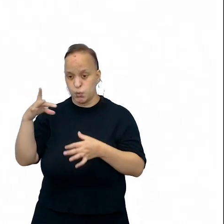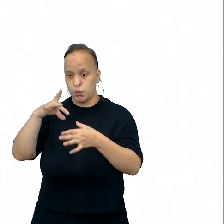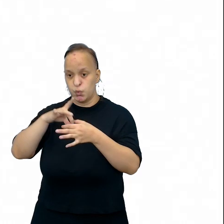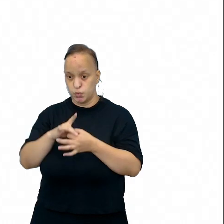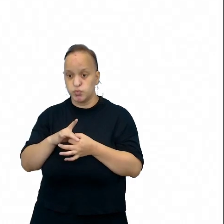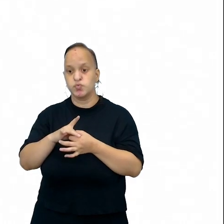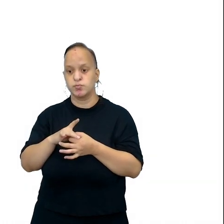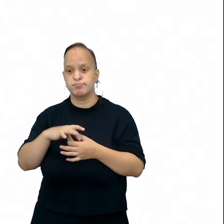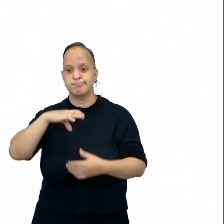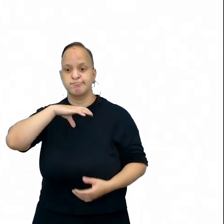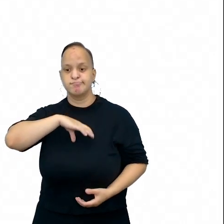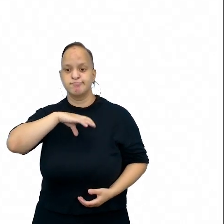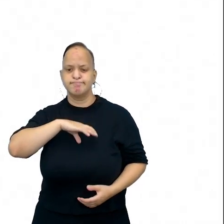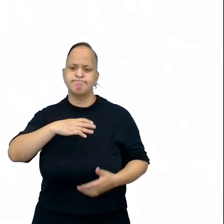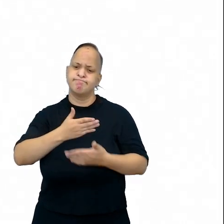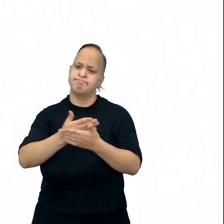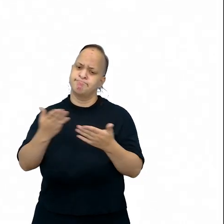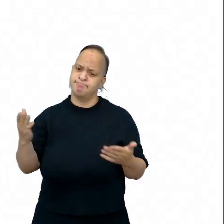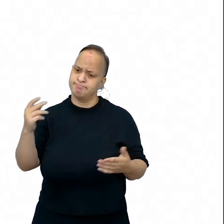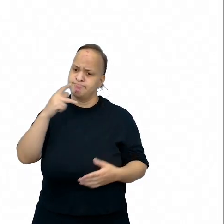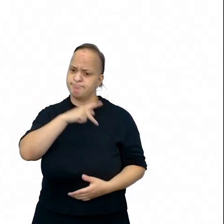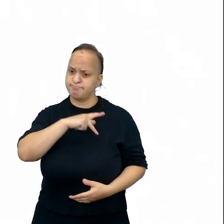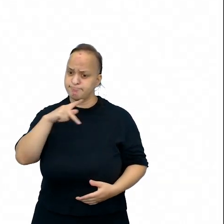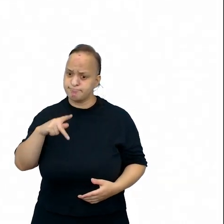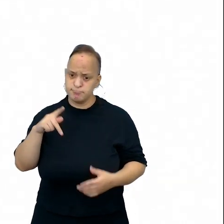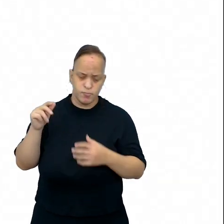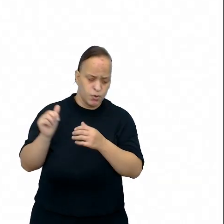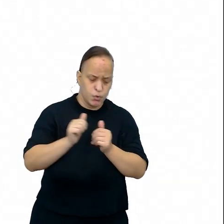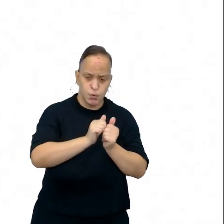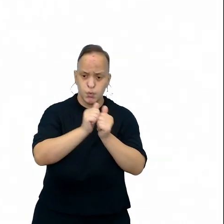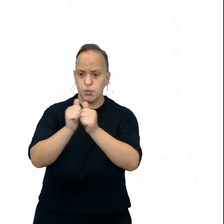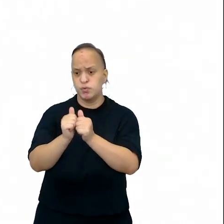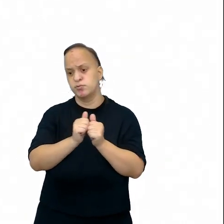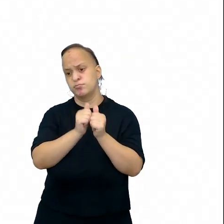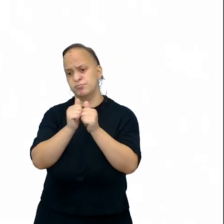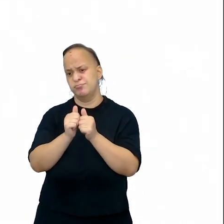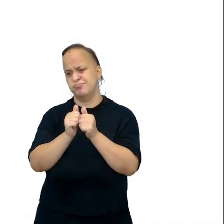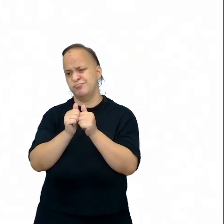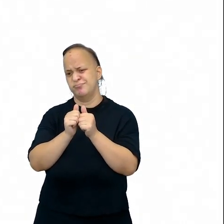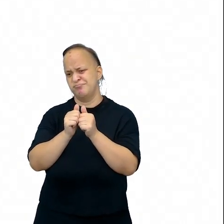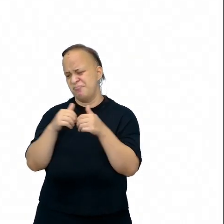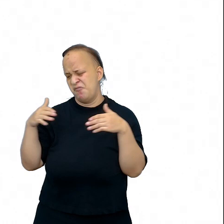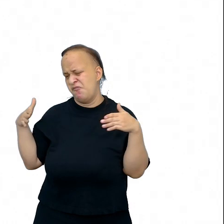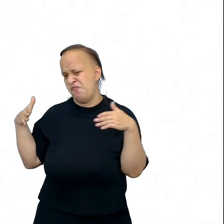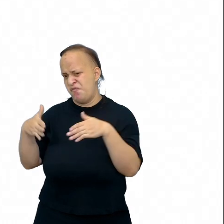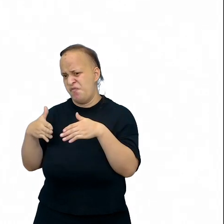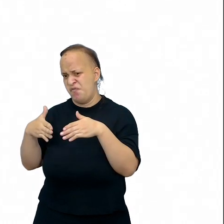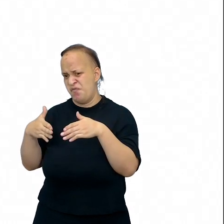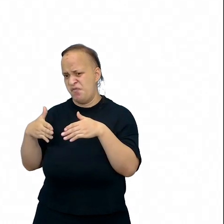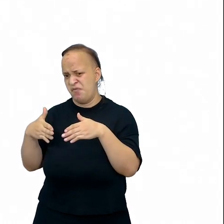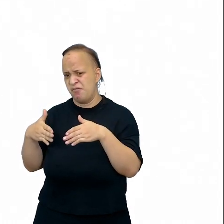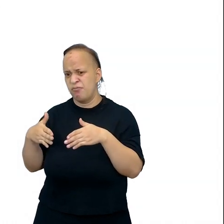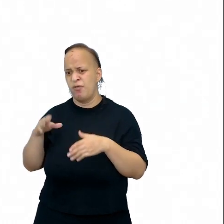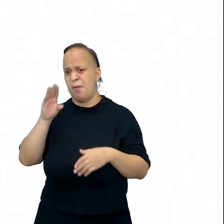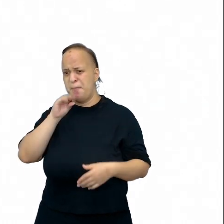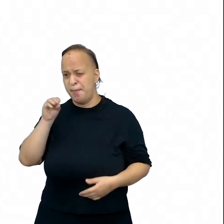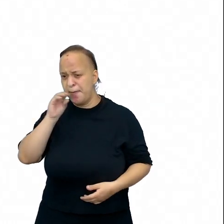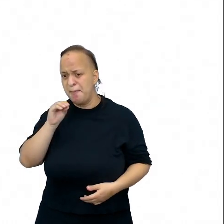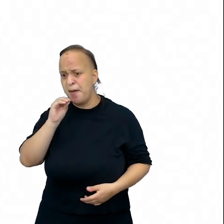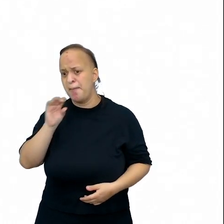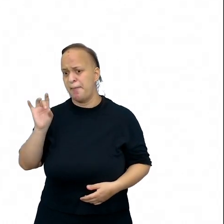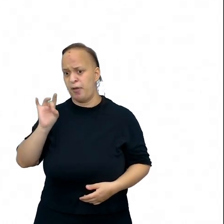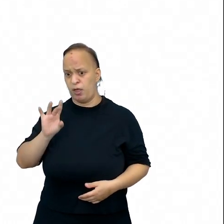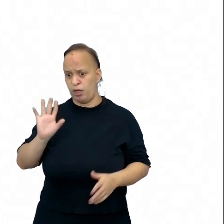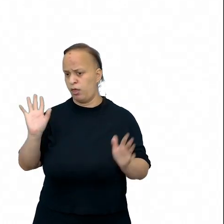portuguesa. Então, professores, vocês devem se reunir e pensar, então, não especificamente, talvez, somente na oralidade, mas